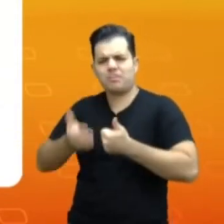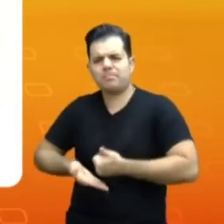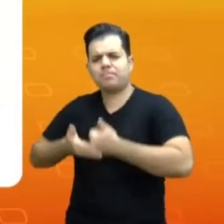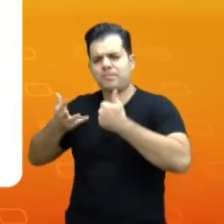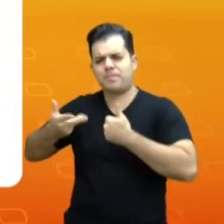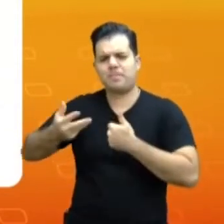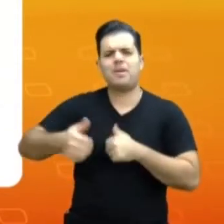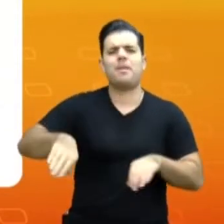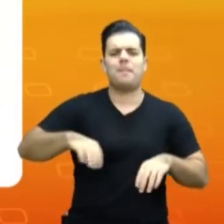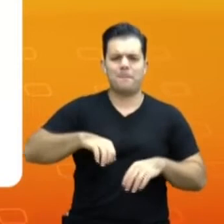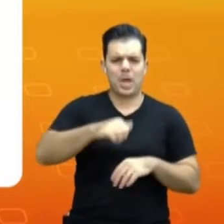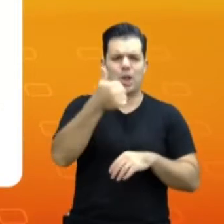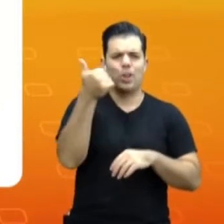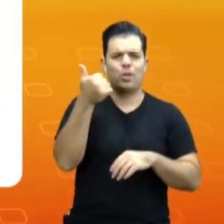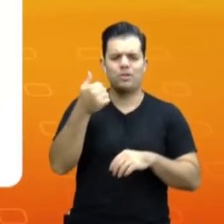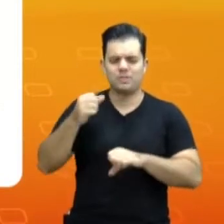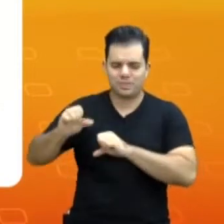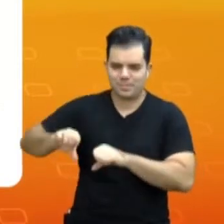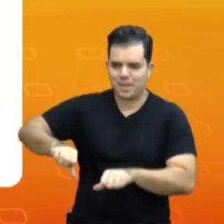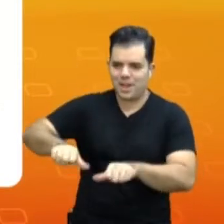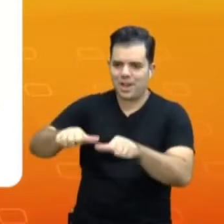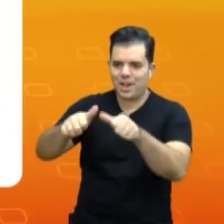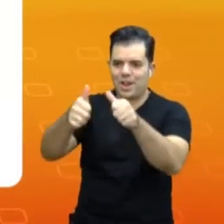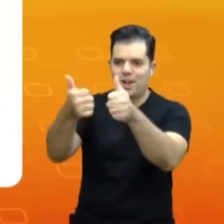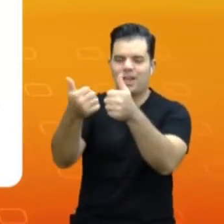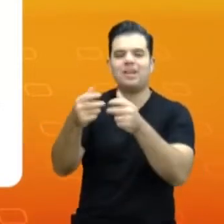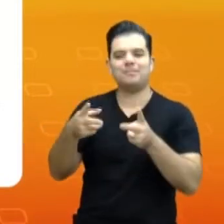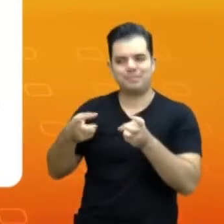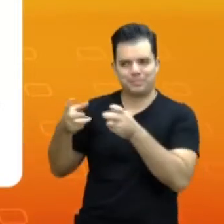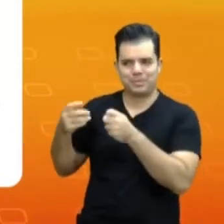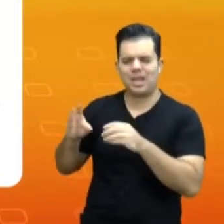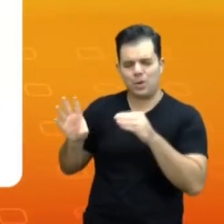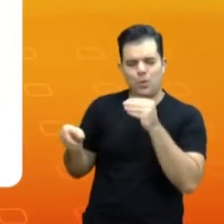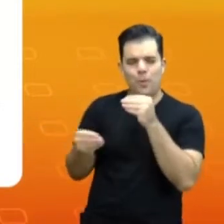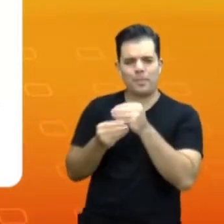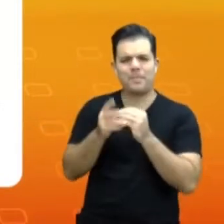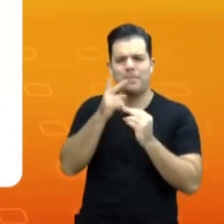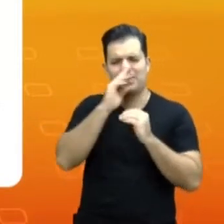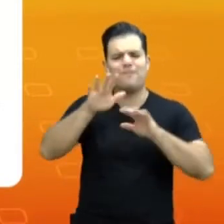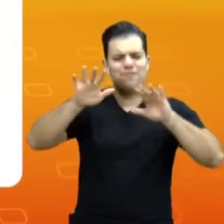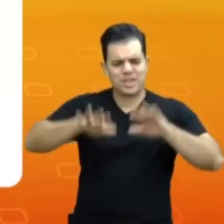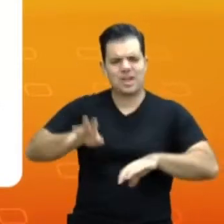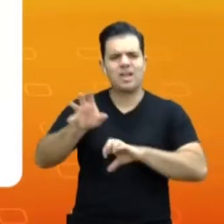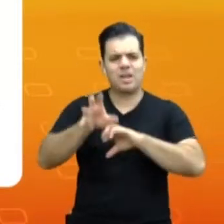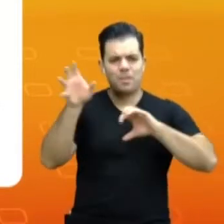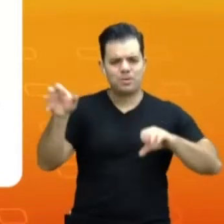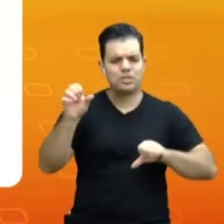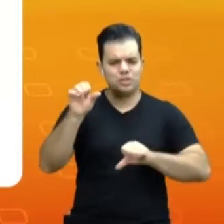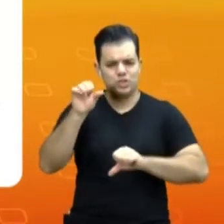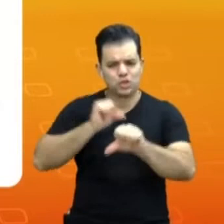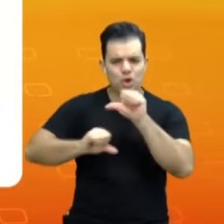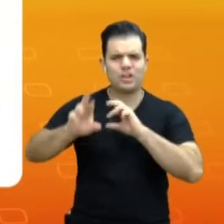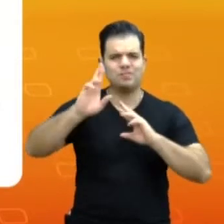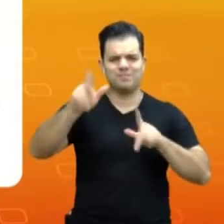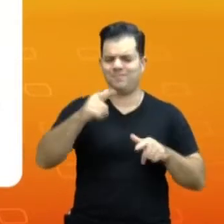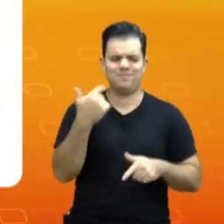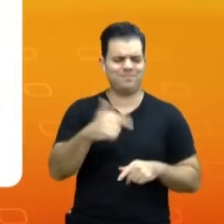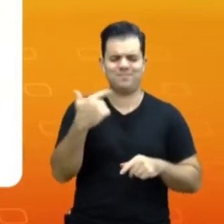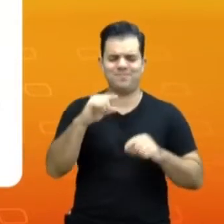hoje. Então, isso é um complemento do que a gente já falou por aqui, mas isso veio para ficar. Não vai ser diferente daqui para